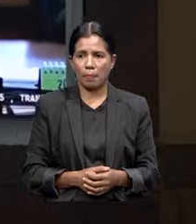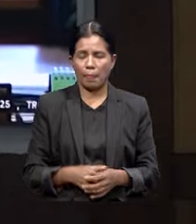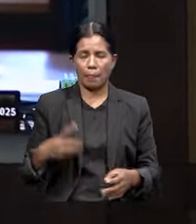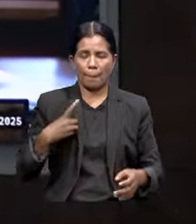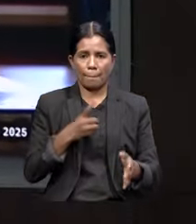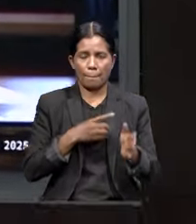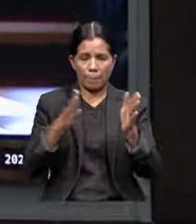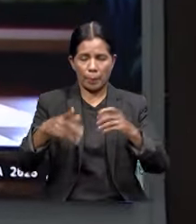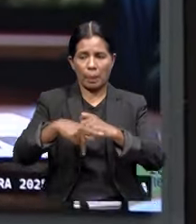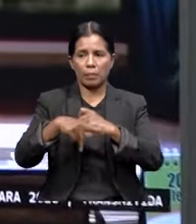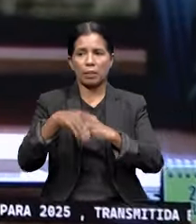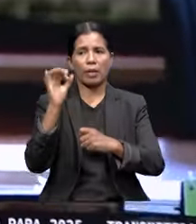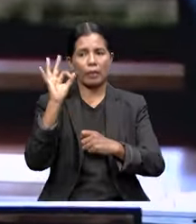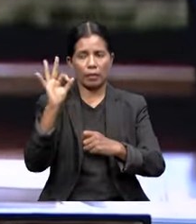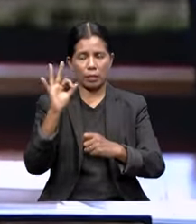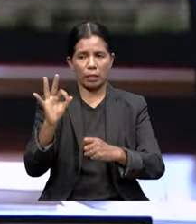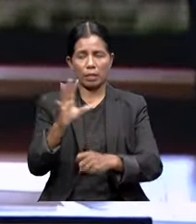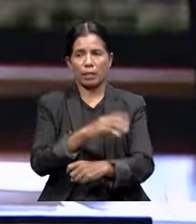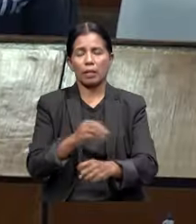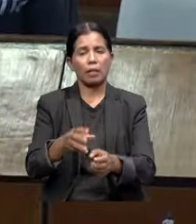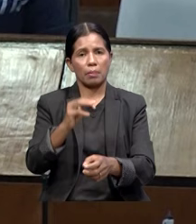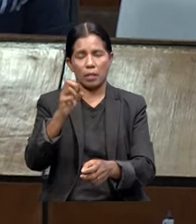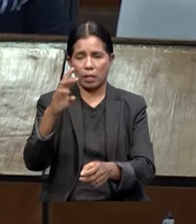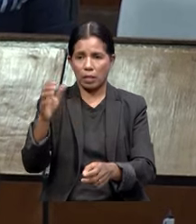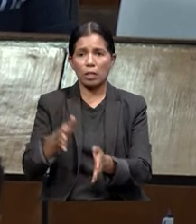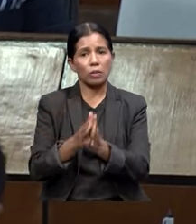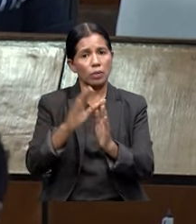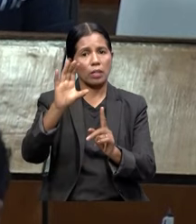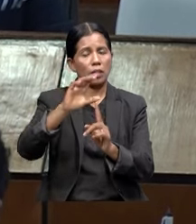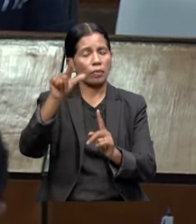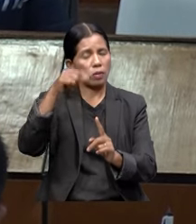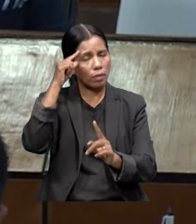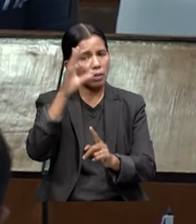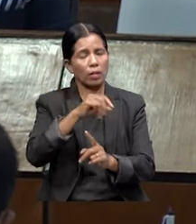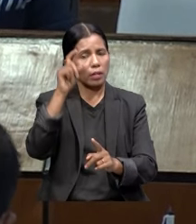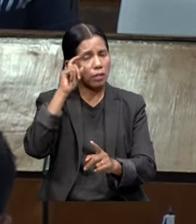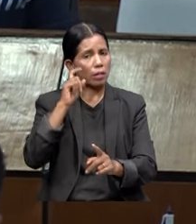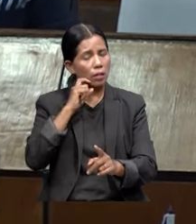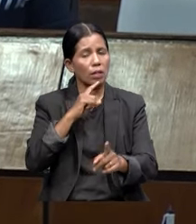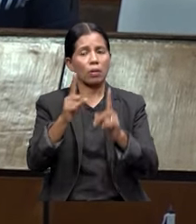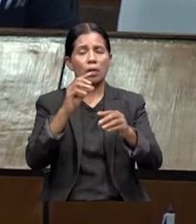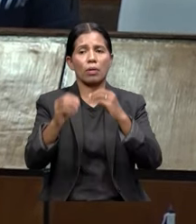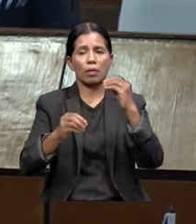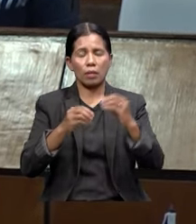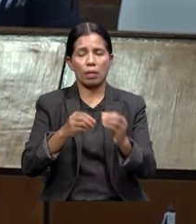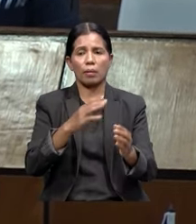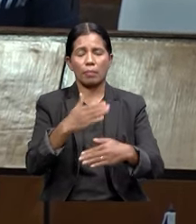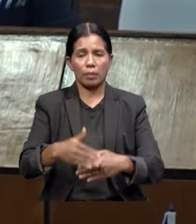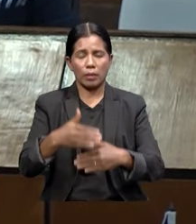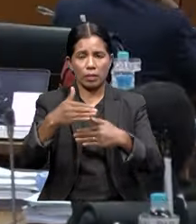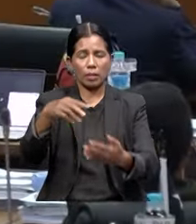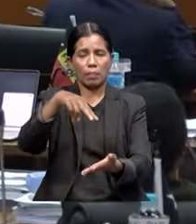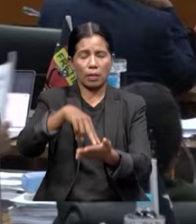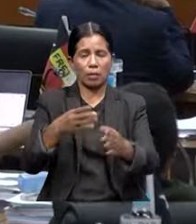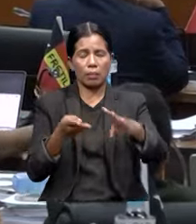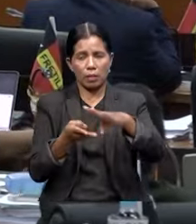Deputada bancária Fretilin Maria Angel Carangel, Russo chefe governo Kairala Senando Gusmão, a tu explica com nova progresso Hari Banco de Desenvolvimento